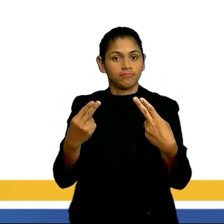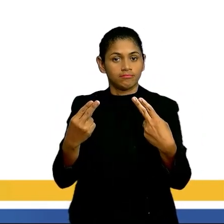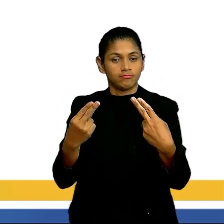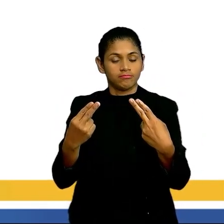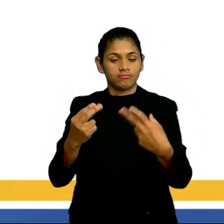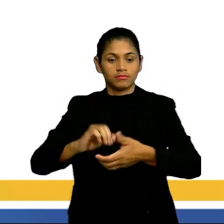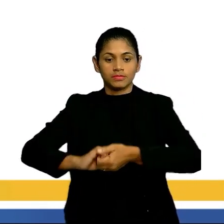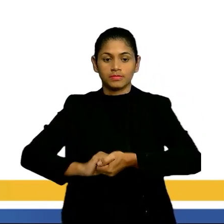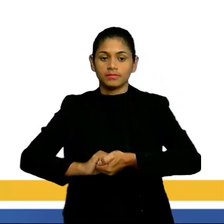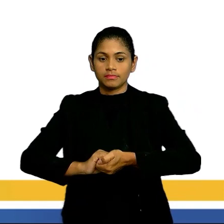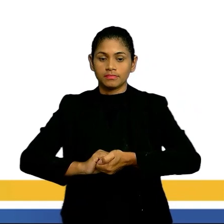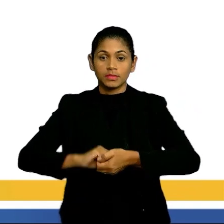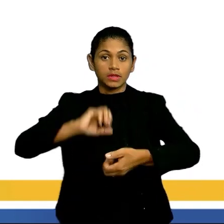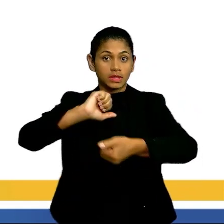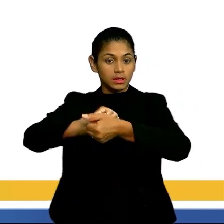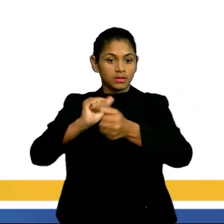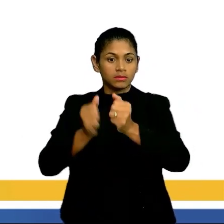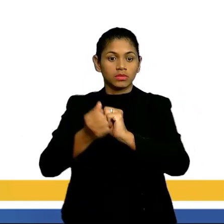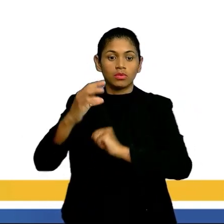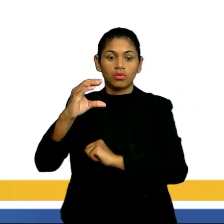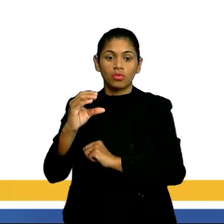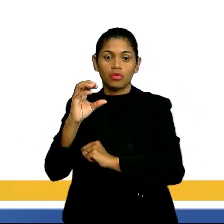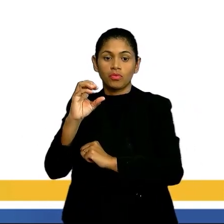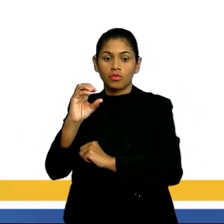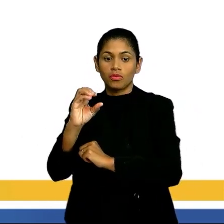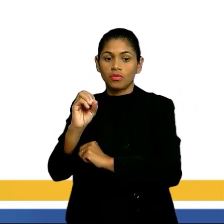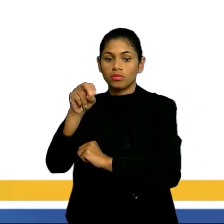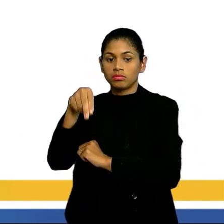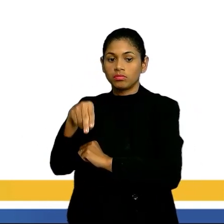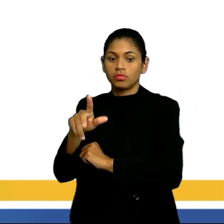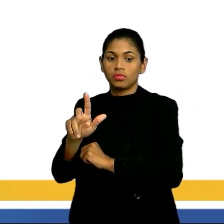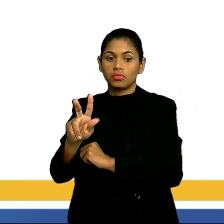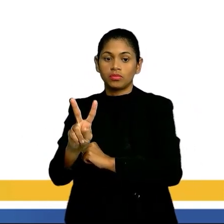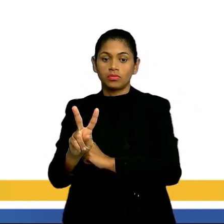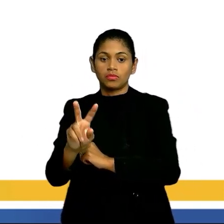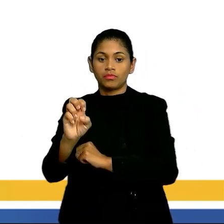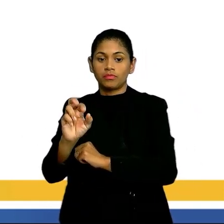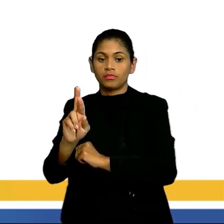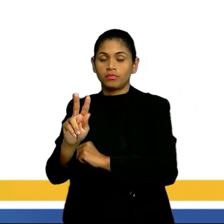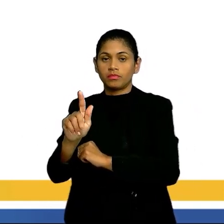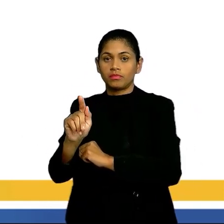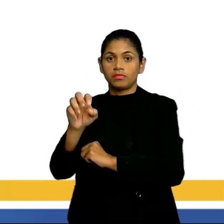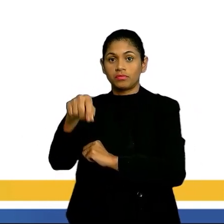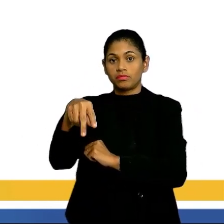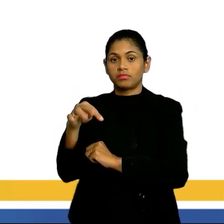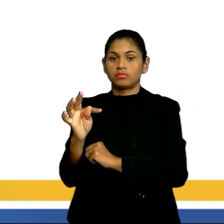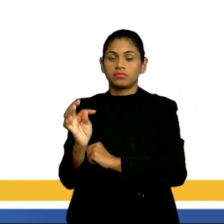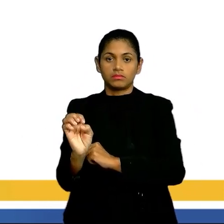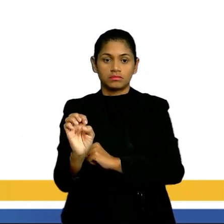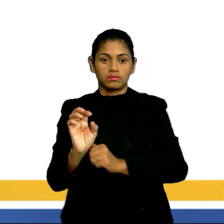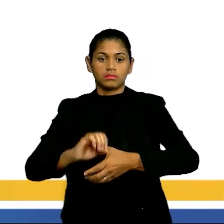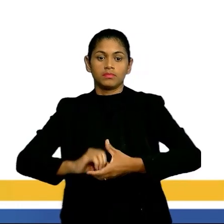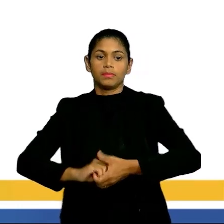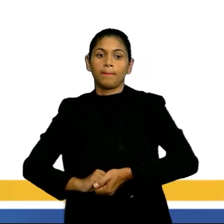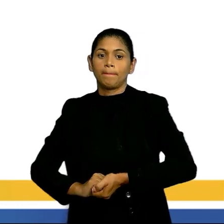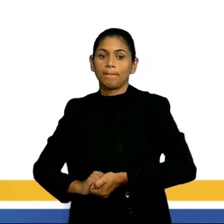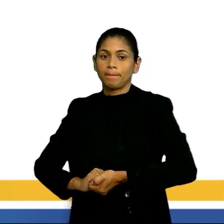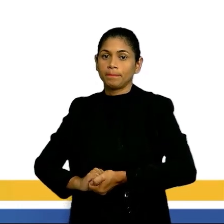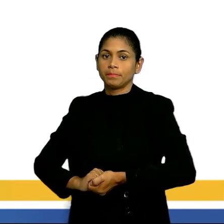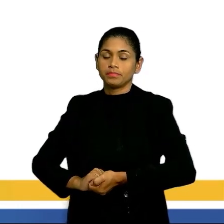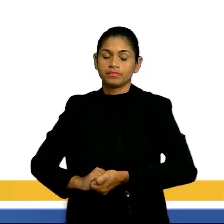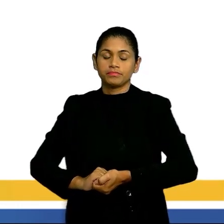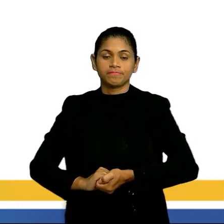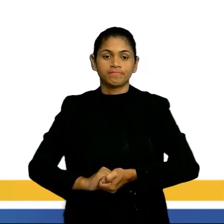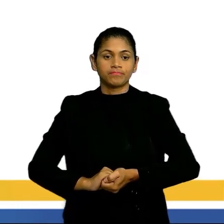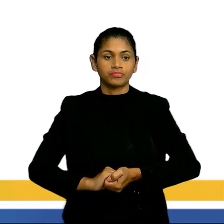uma adaptação convergente, tá? Então, essa é a diferença entre esses dois, que é uma evidência biológica.